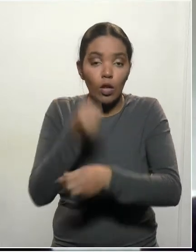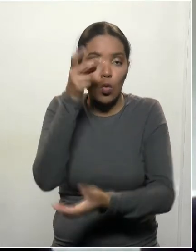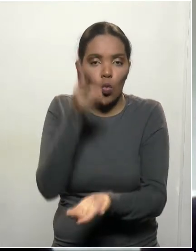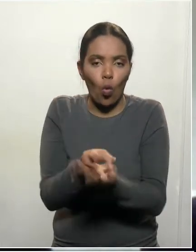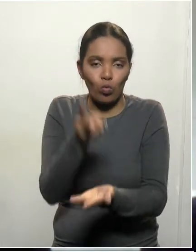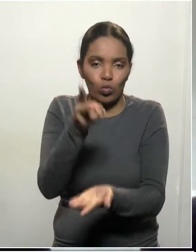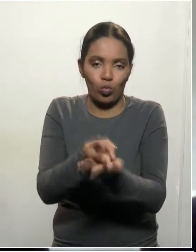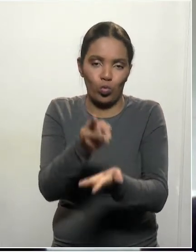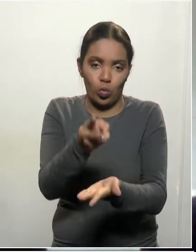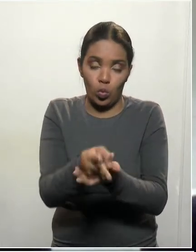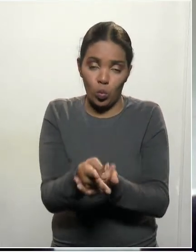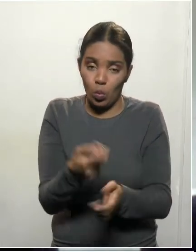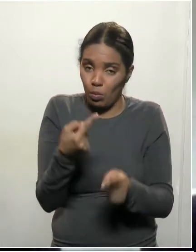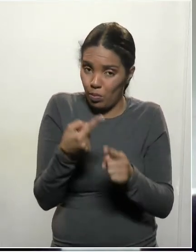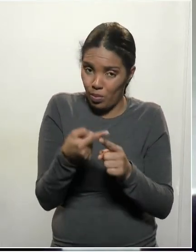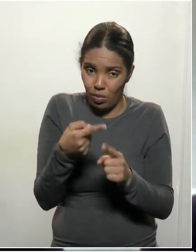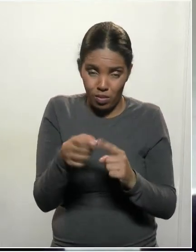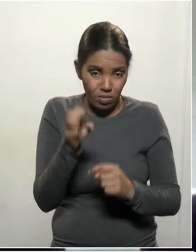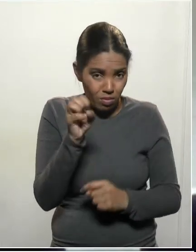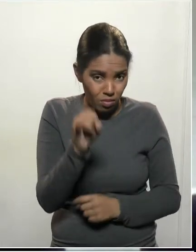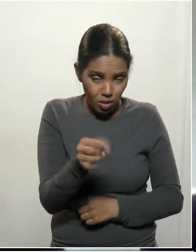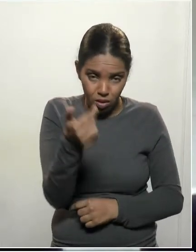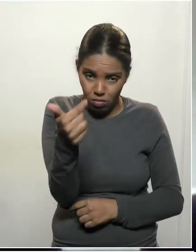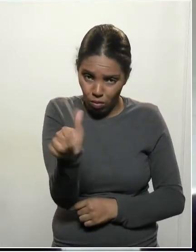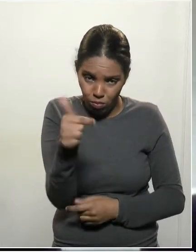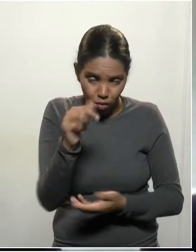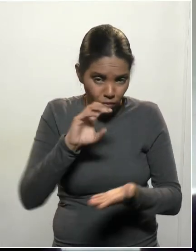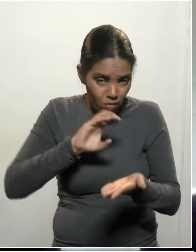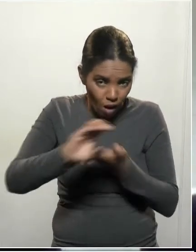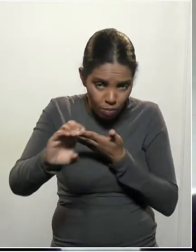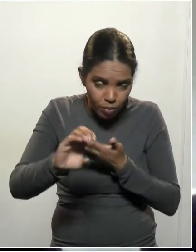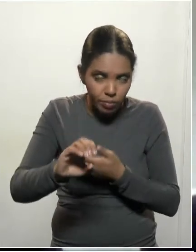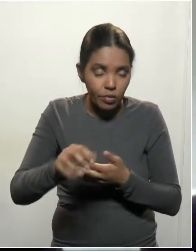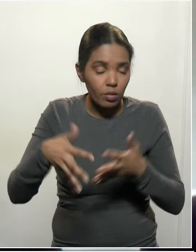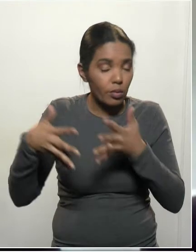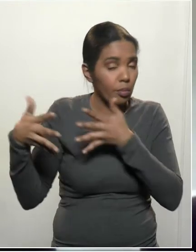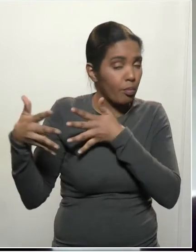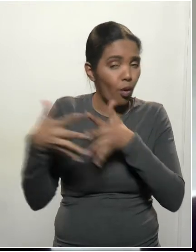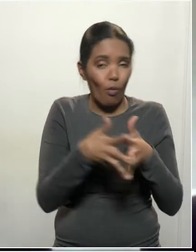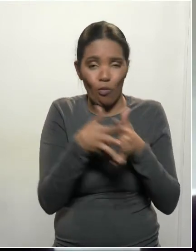do contrário, será um colapso geral.